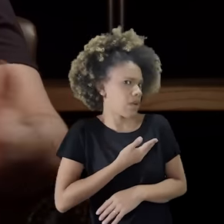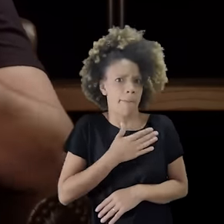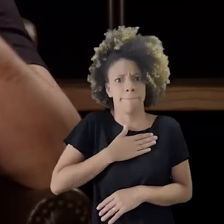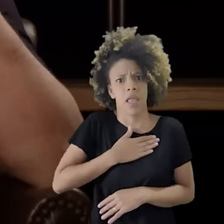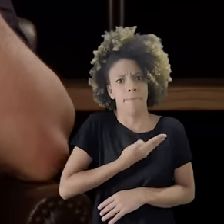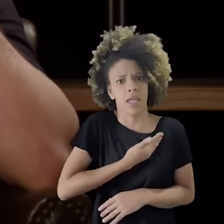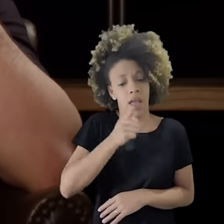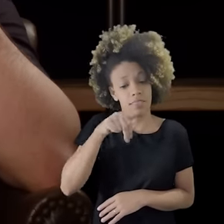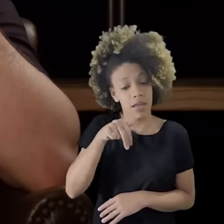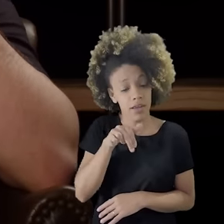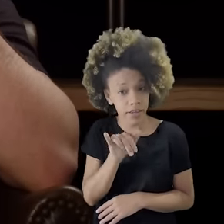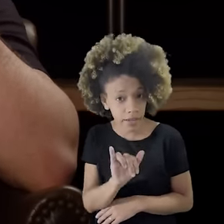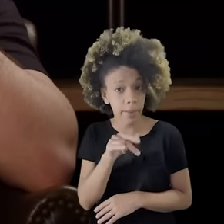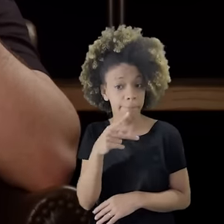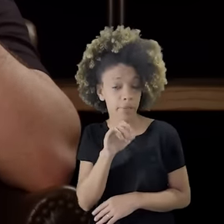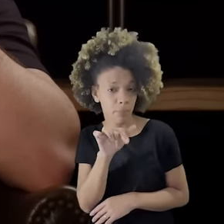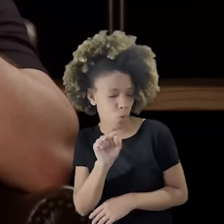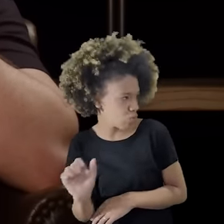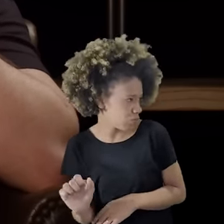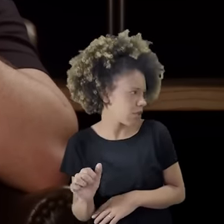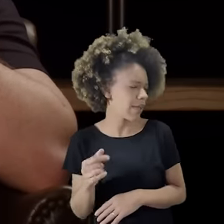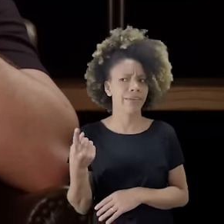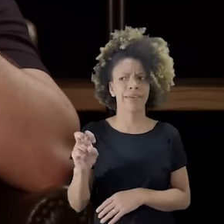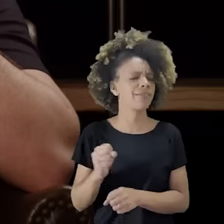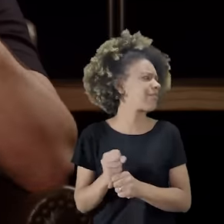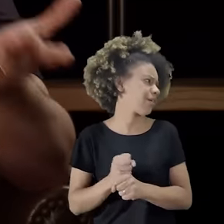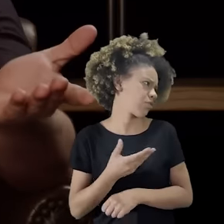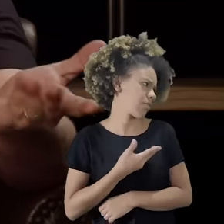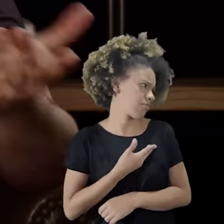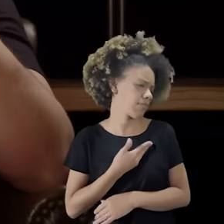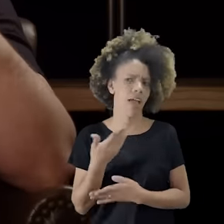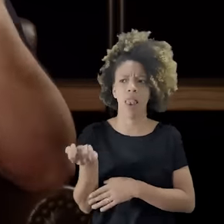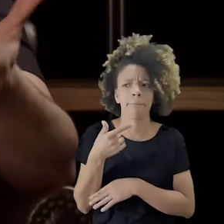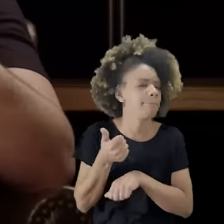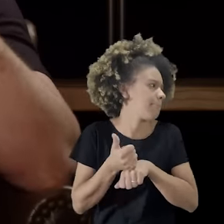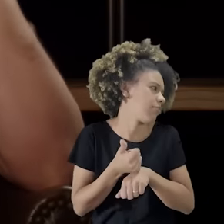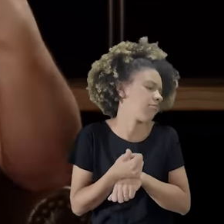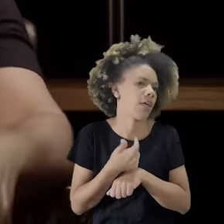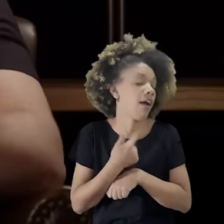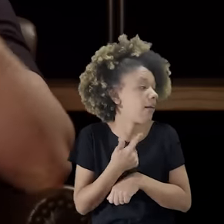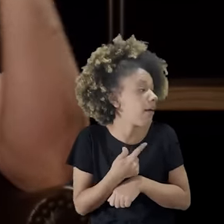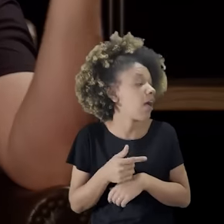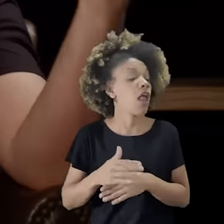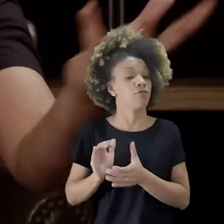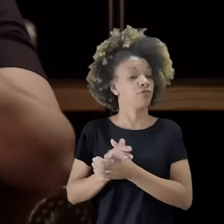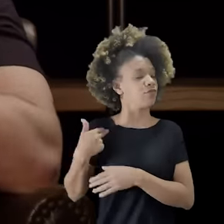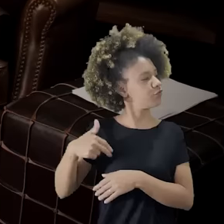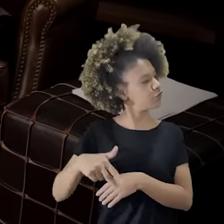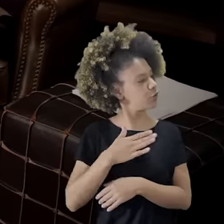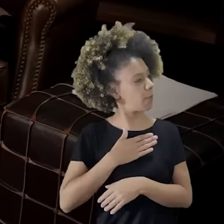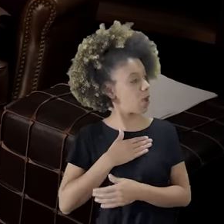é minha amiga a coisa de 15 anos é comediante pipo trabalhou comigo né nem foi no meu